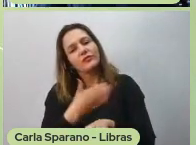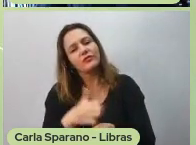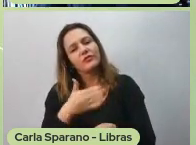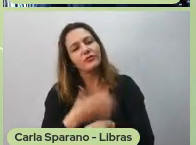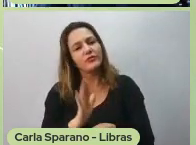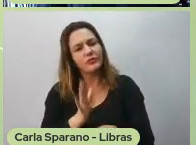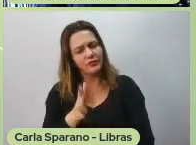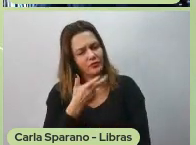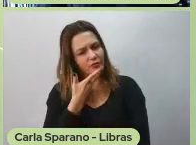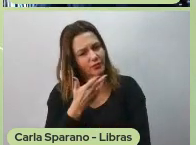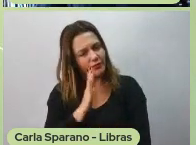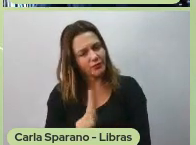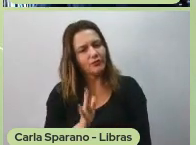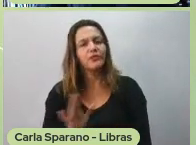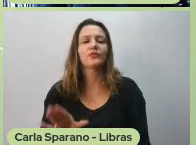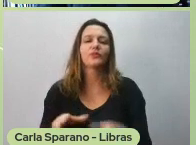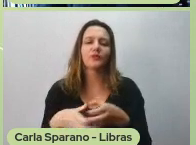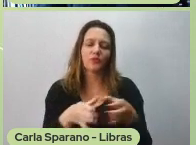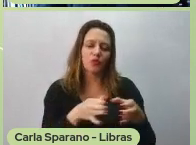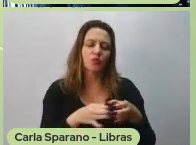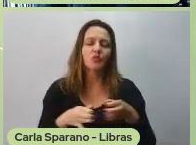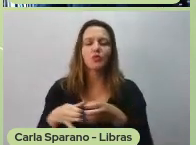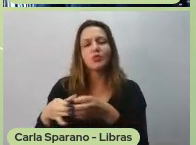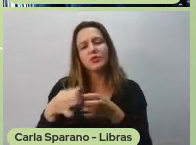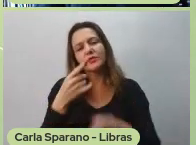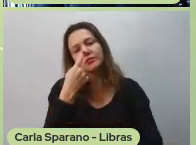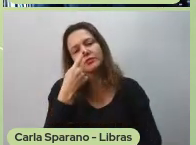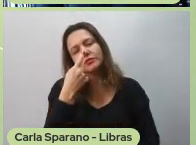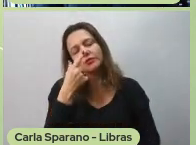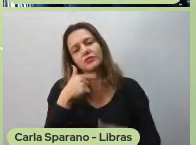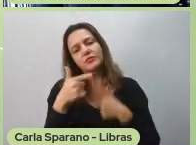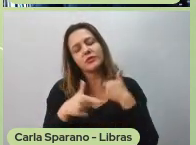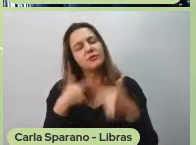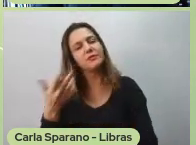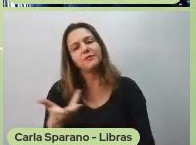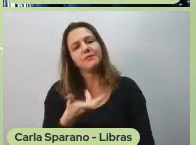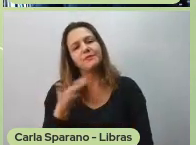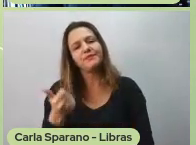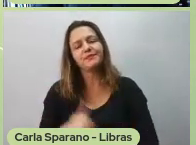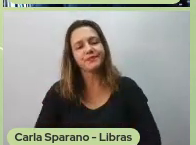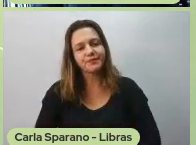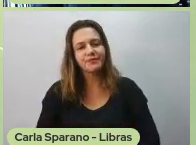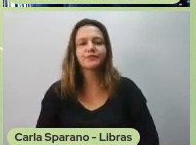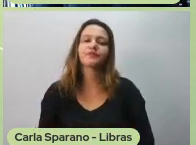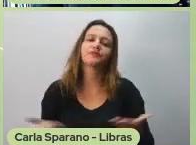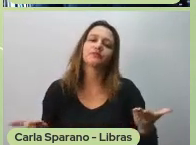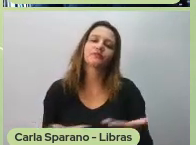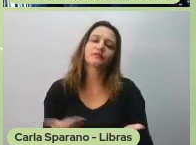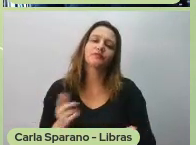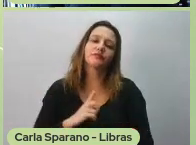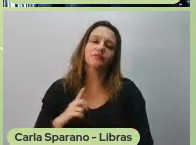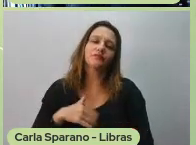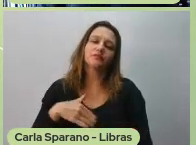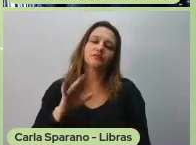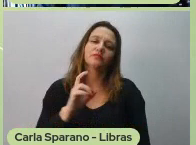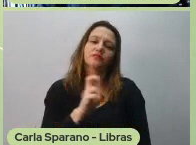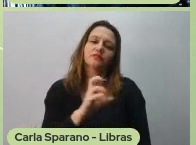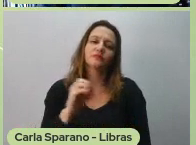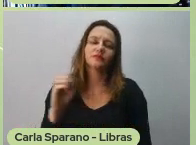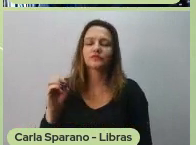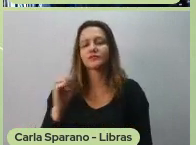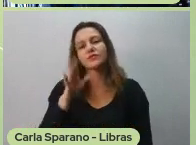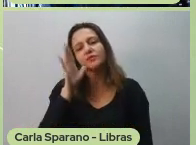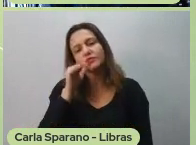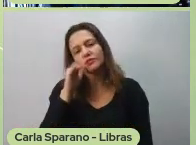com vocês. Temos os grupos de afinidade que fazem um trabalho fantástico. Hoje a gente tem mais de 500 colaboradores da